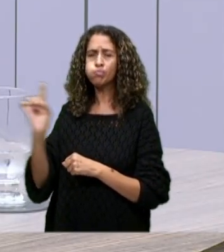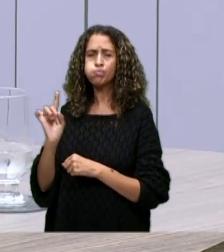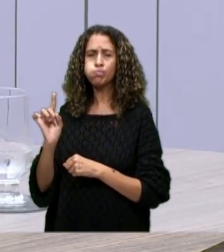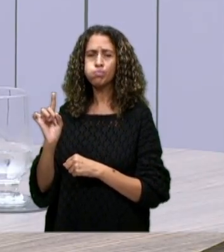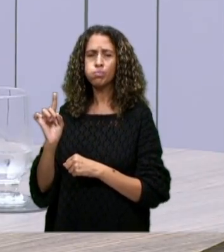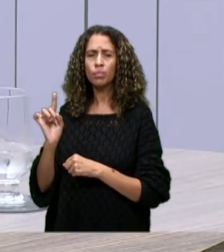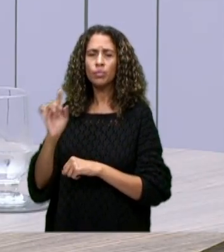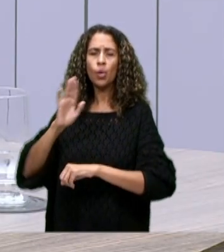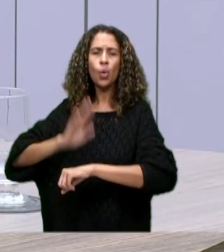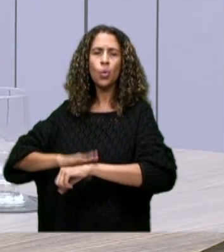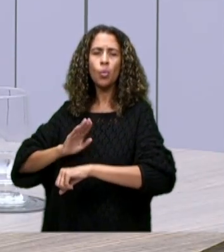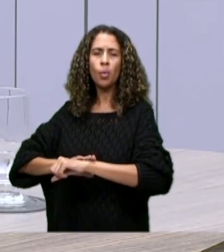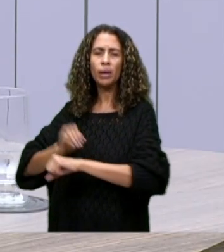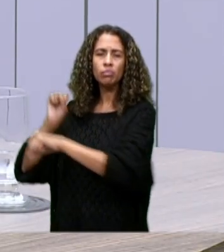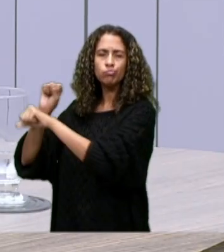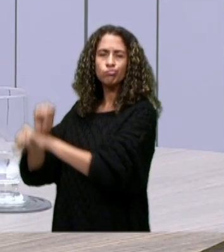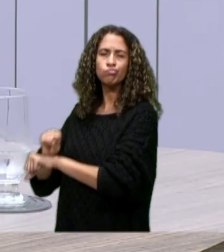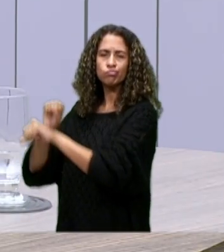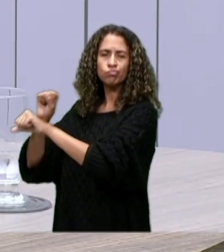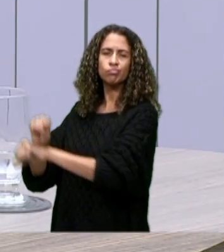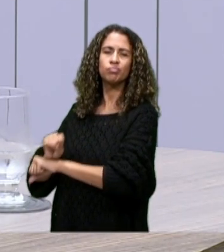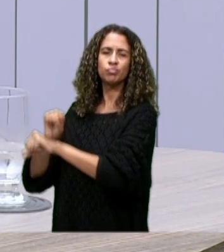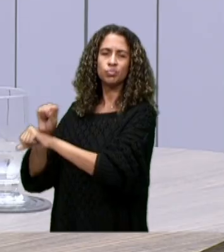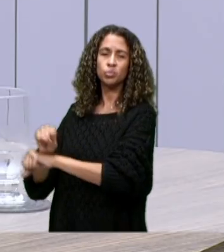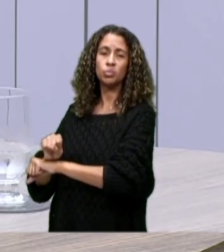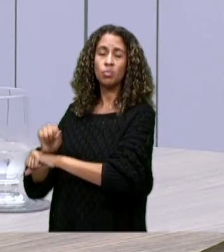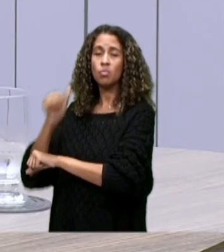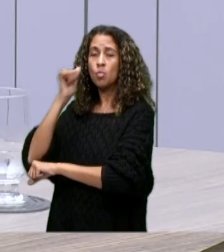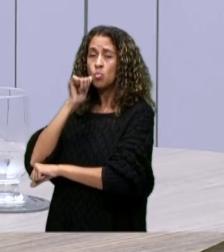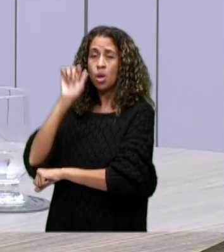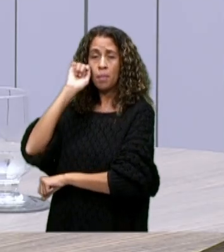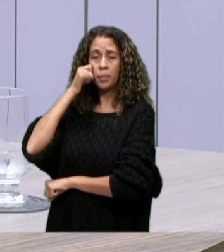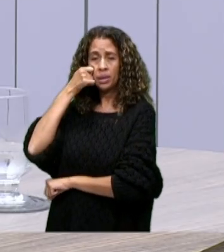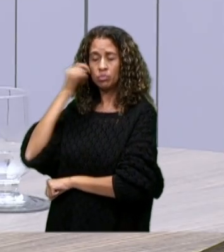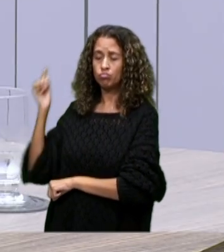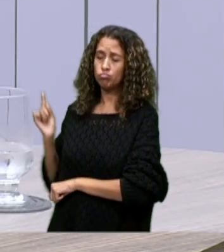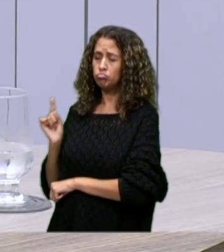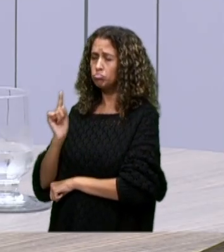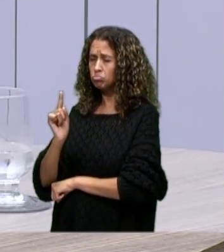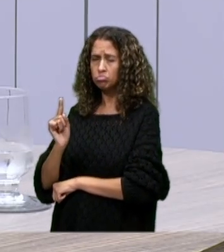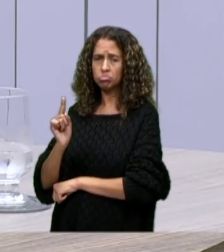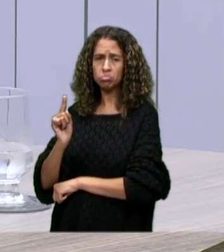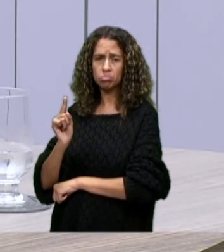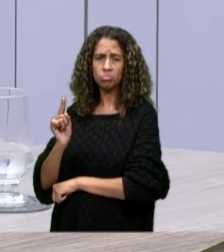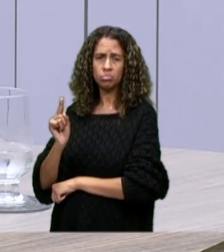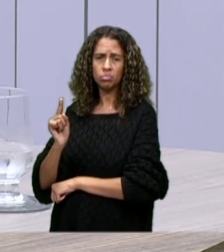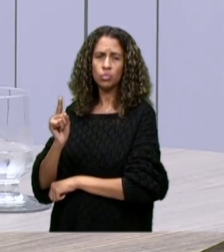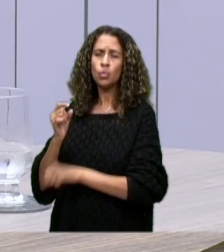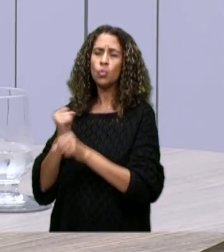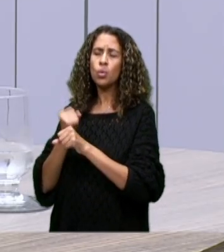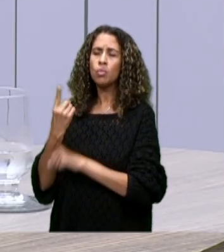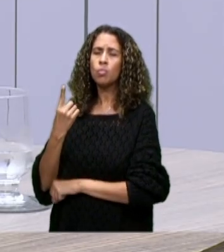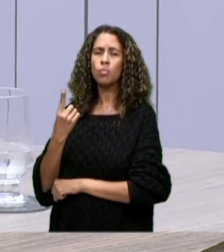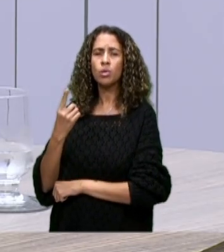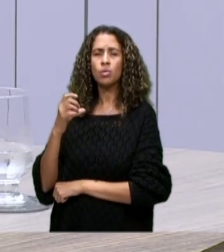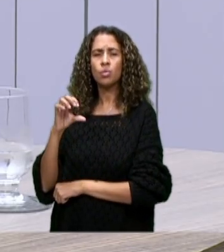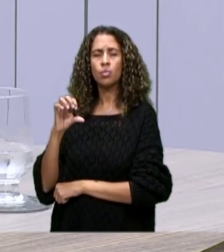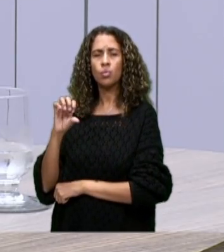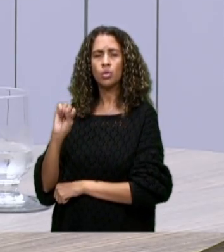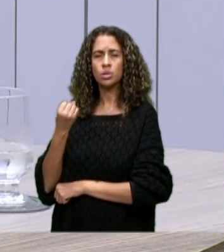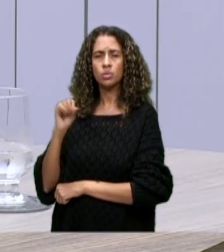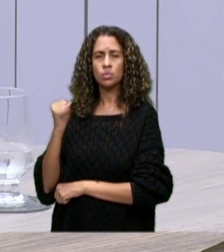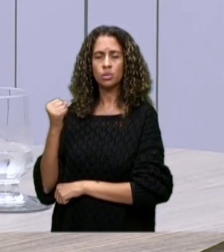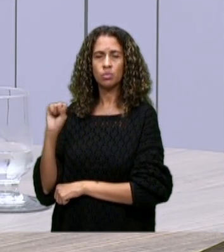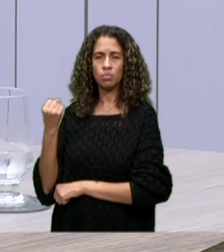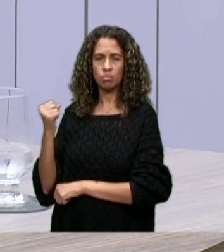época da escravatura, da escravidão. Veio uma mulher negra, que veio de 1888, 20 dias depois